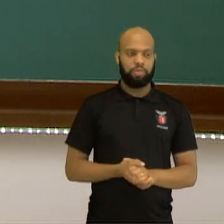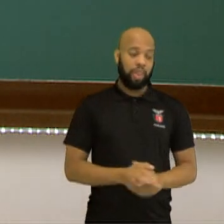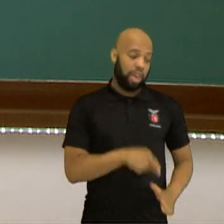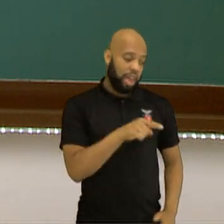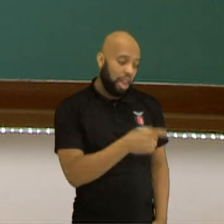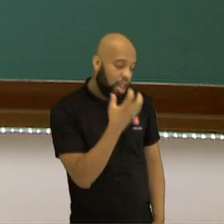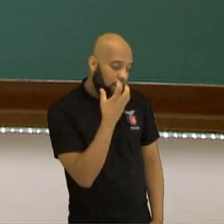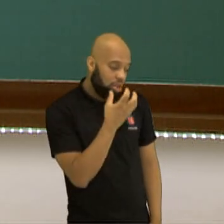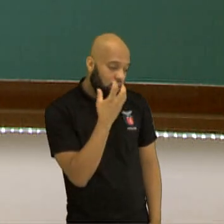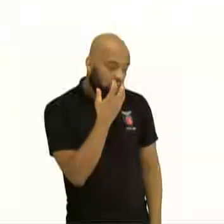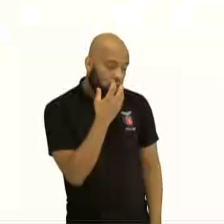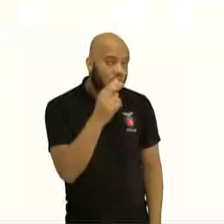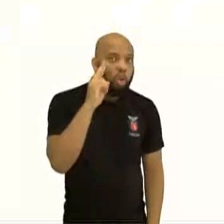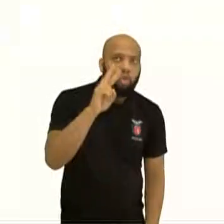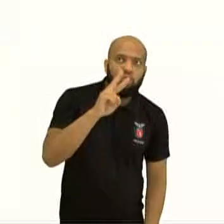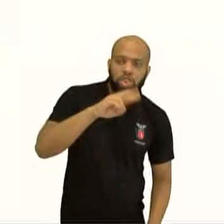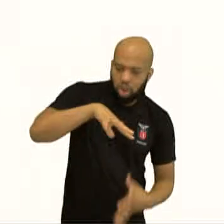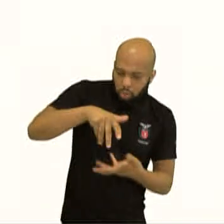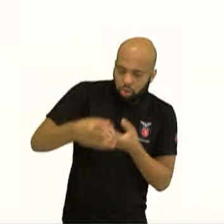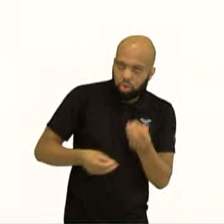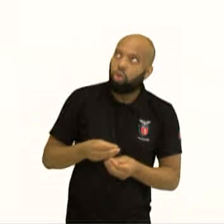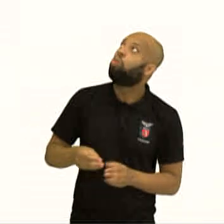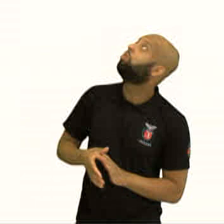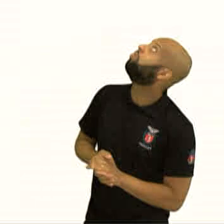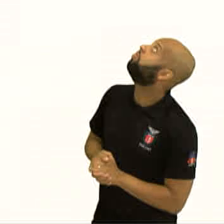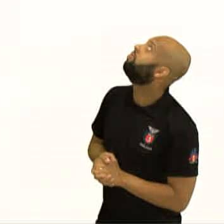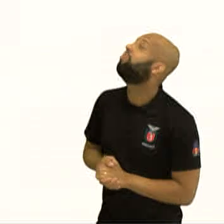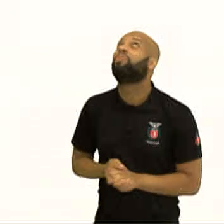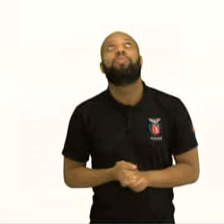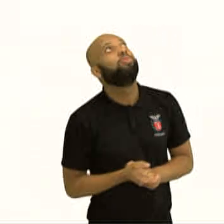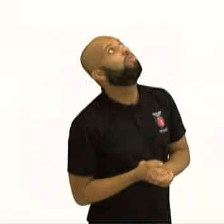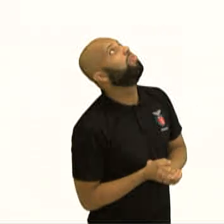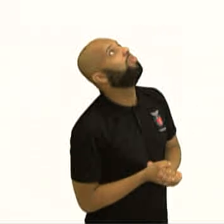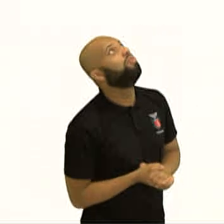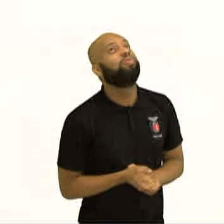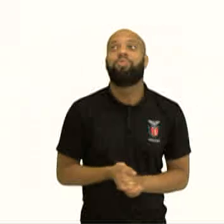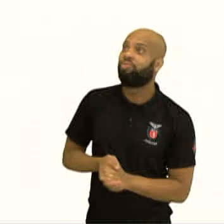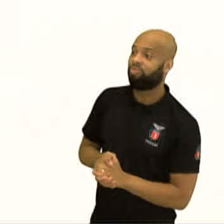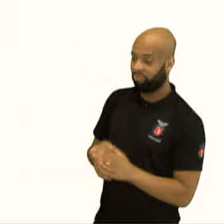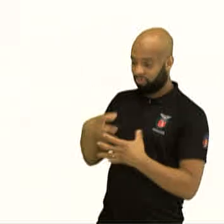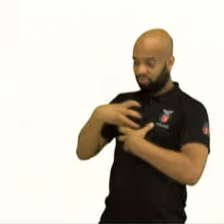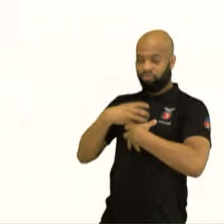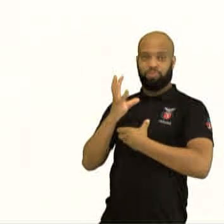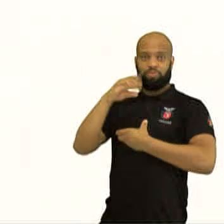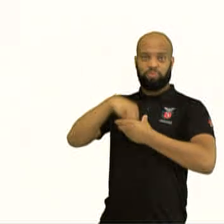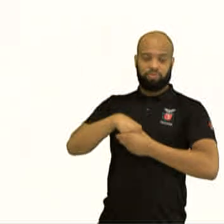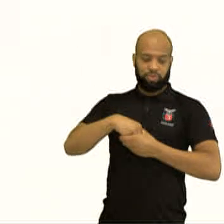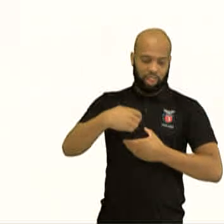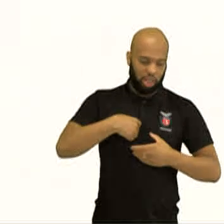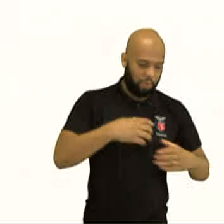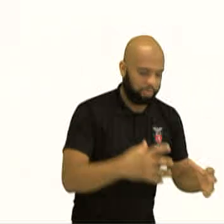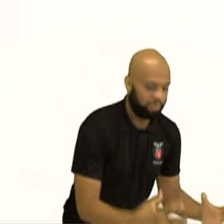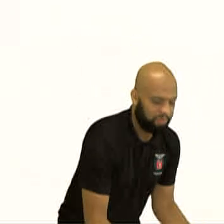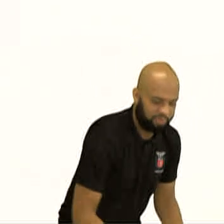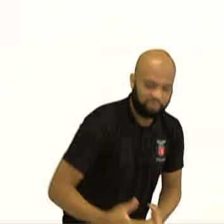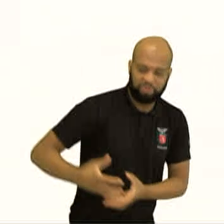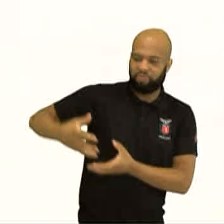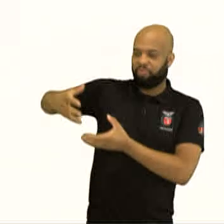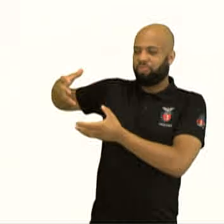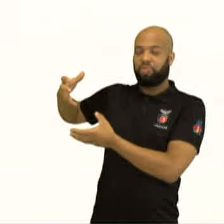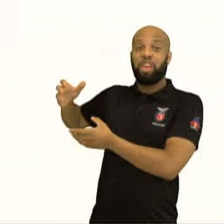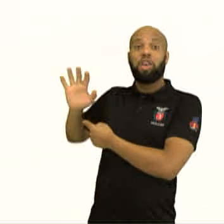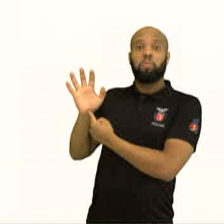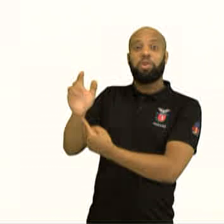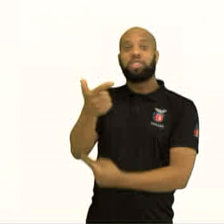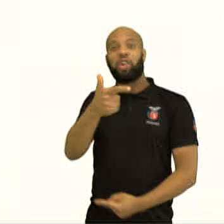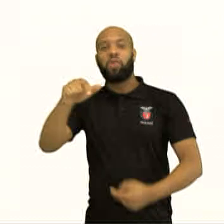Pixie olhava o mundo de baixo para cima e era instintivo pegá-la no colo para que visse de outro ângulo